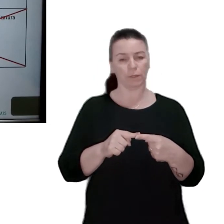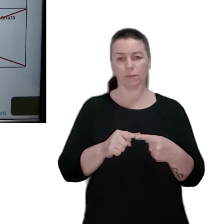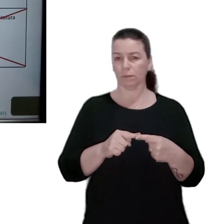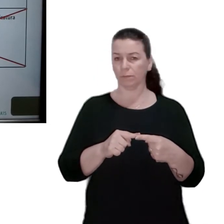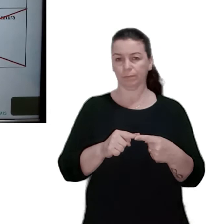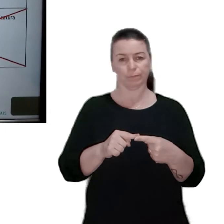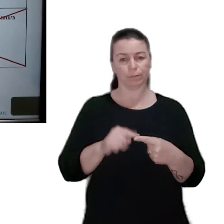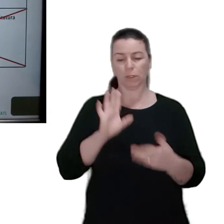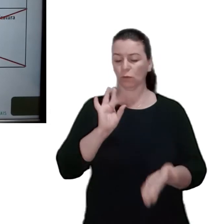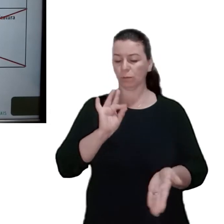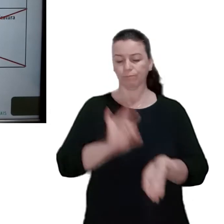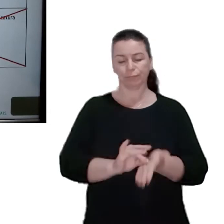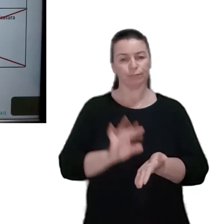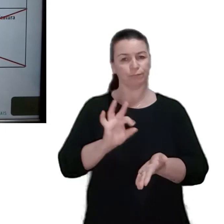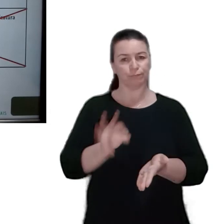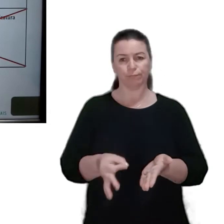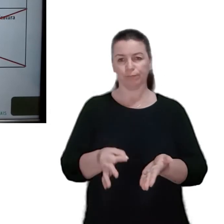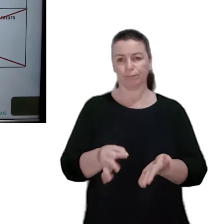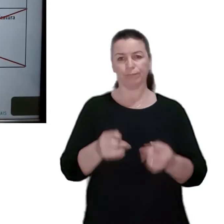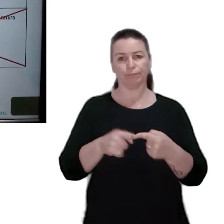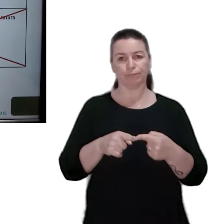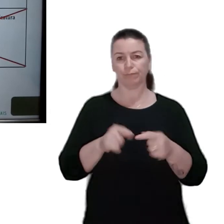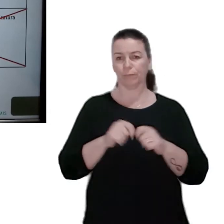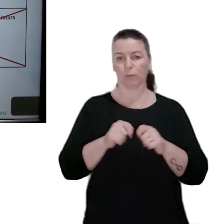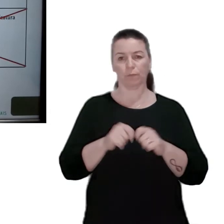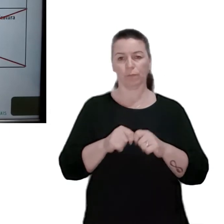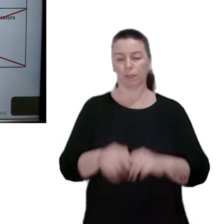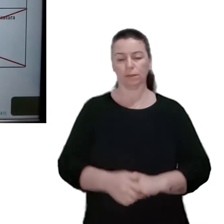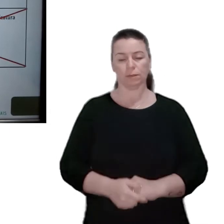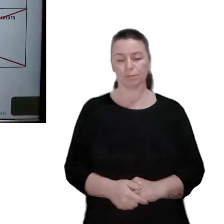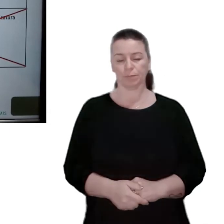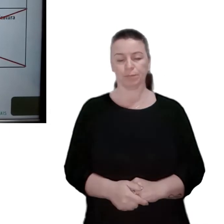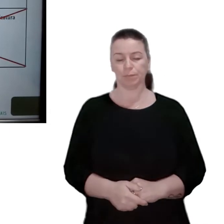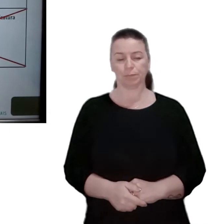uma conclusão aqui. Ana